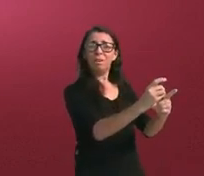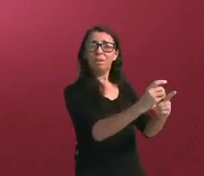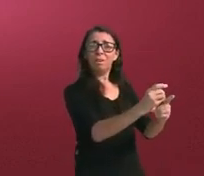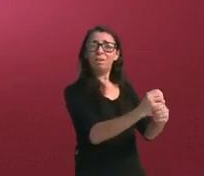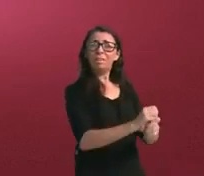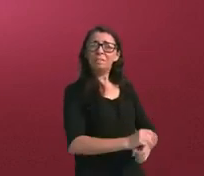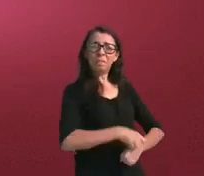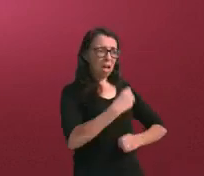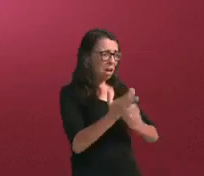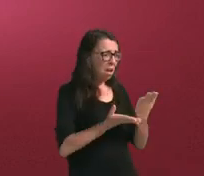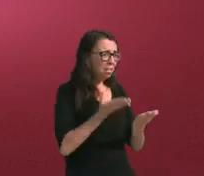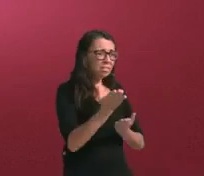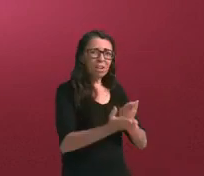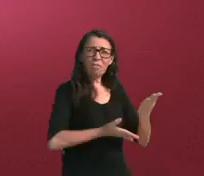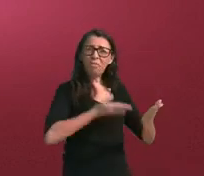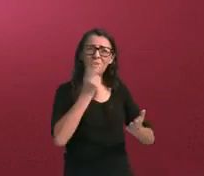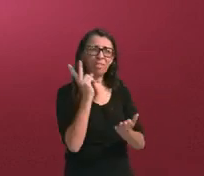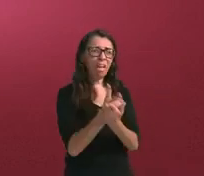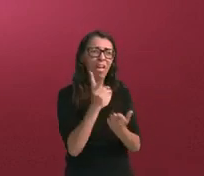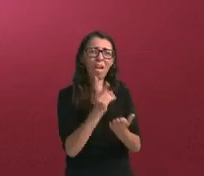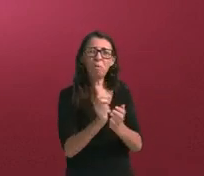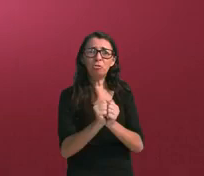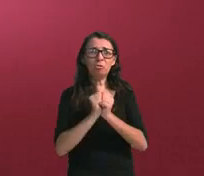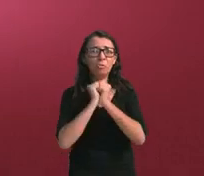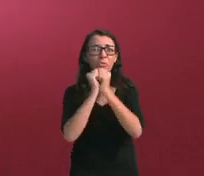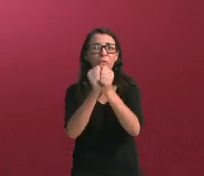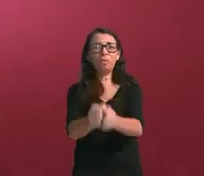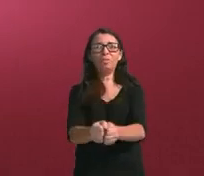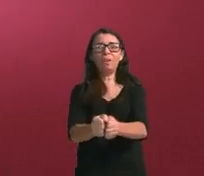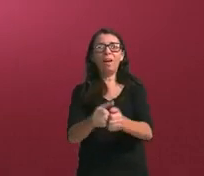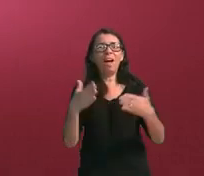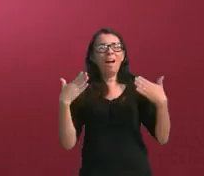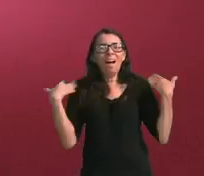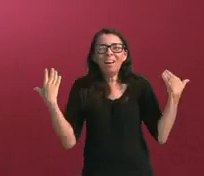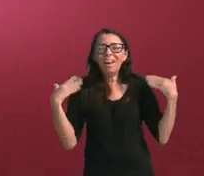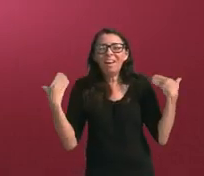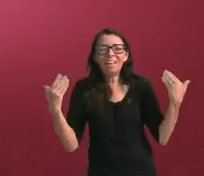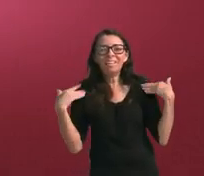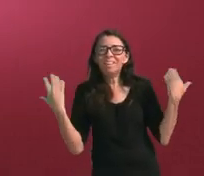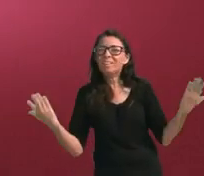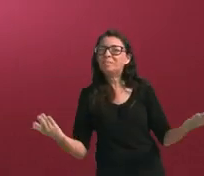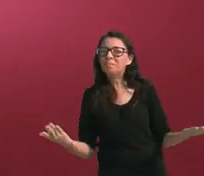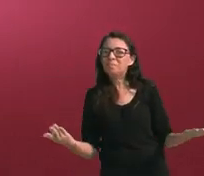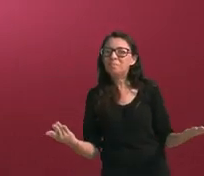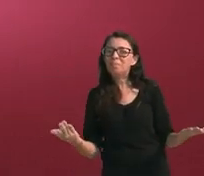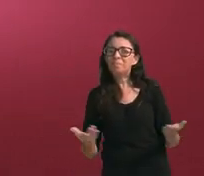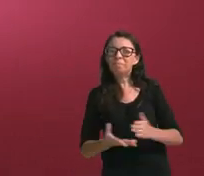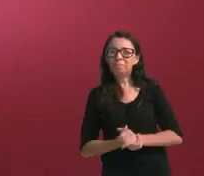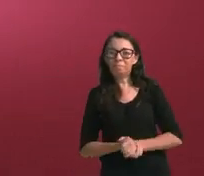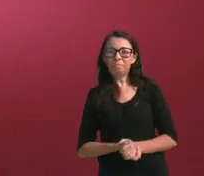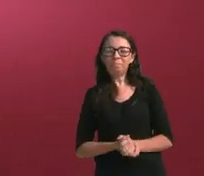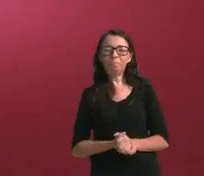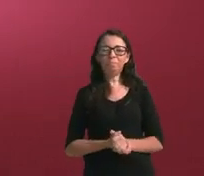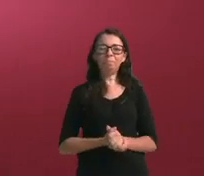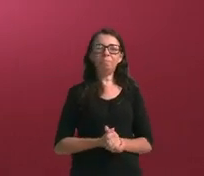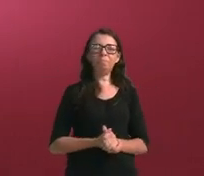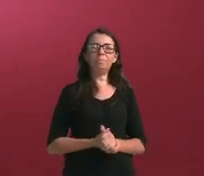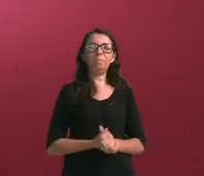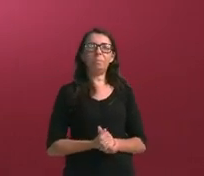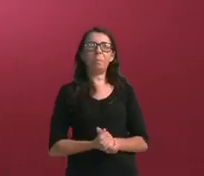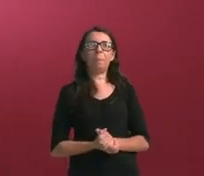Né? Jesus deu a esses seus seguidores algumas orientações específicas.